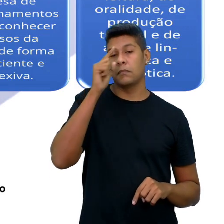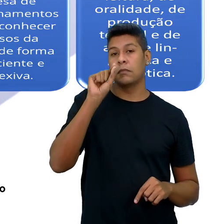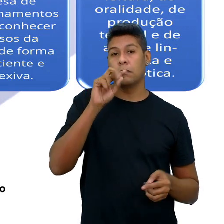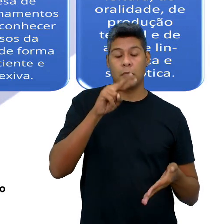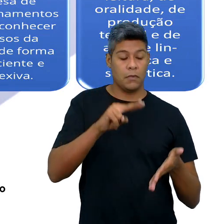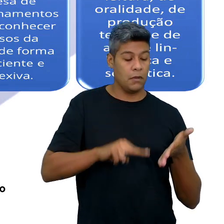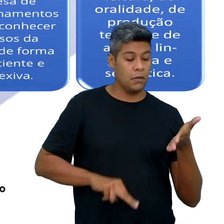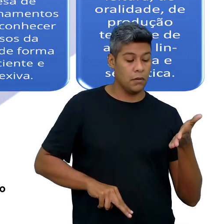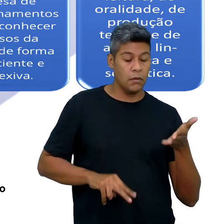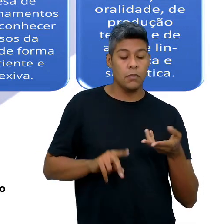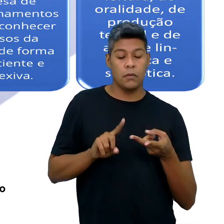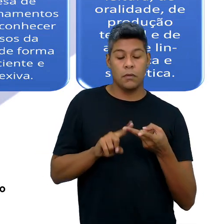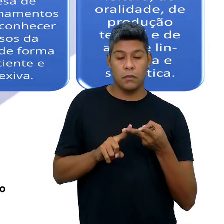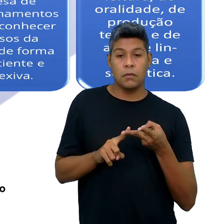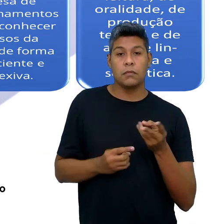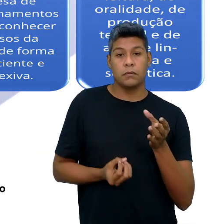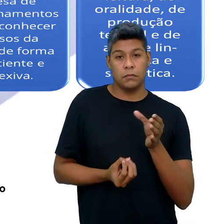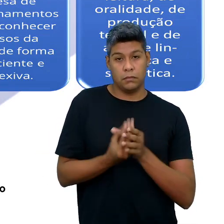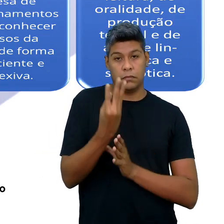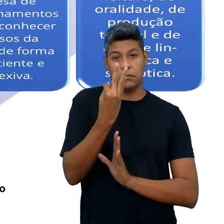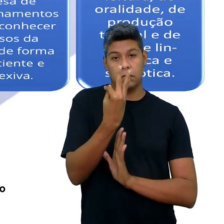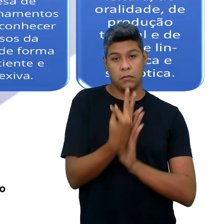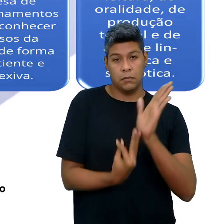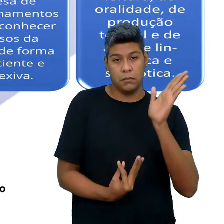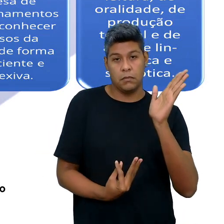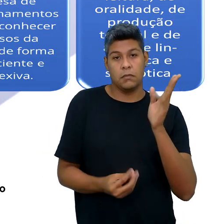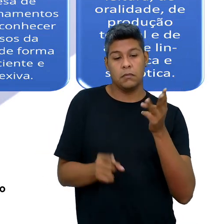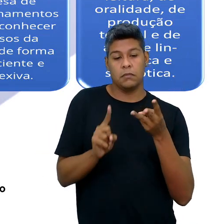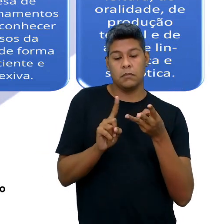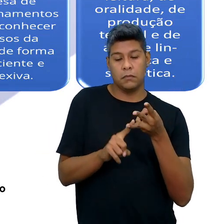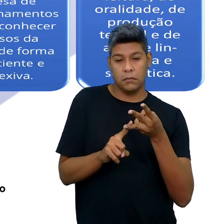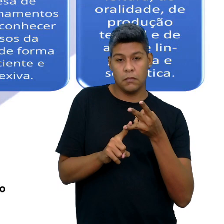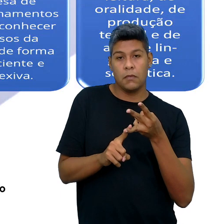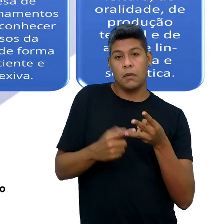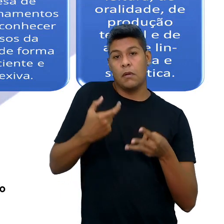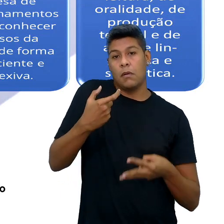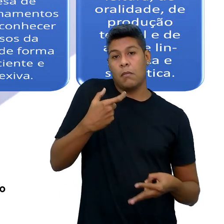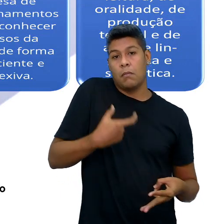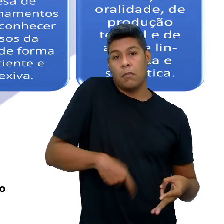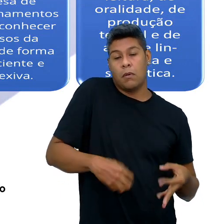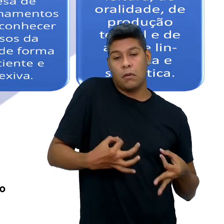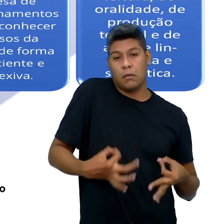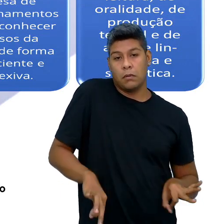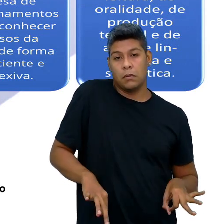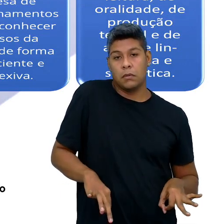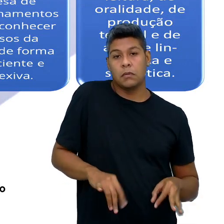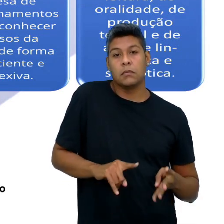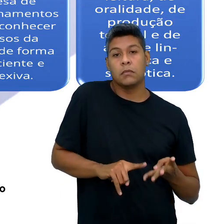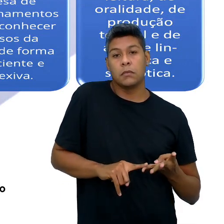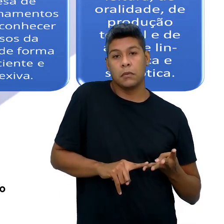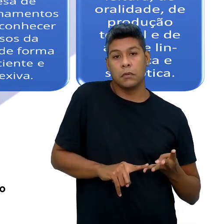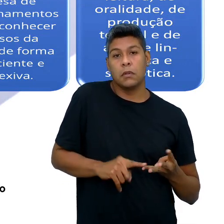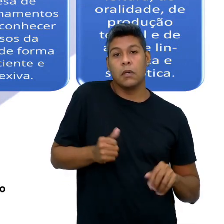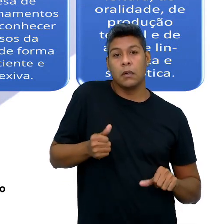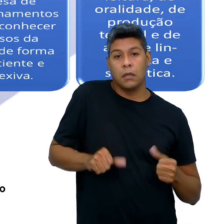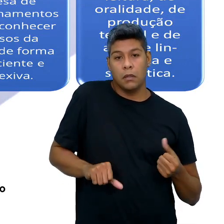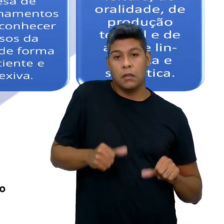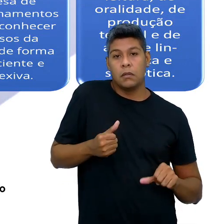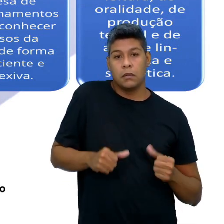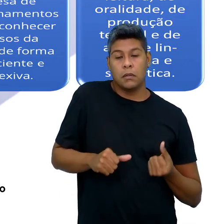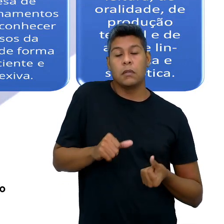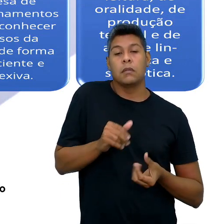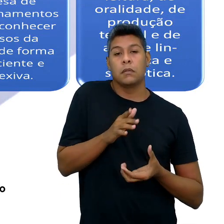leitura, no eixo da produção textual, no eixo da oralidade, no eixo da análise